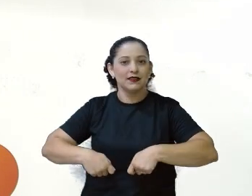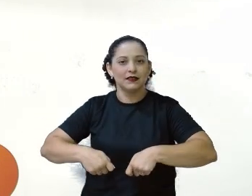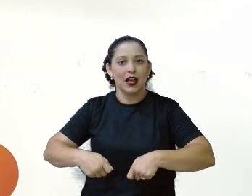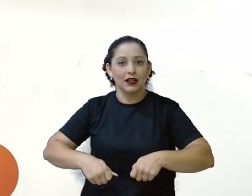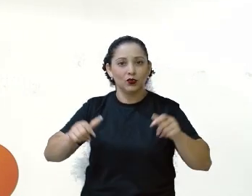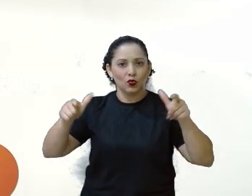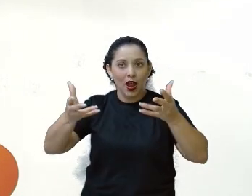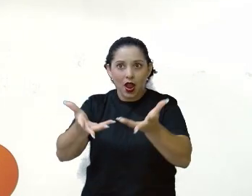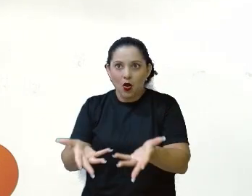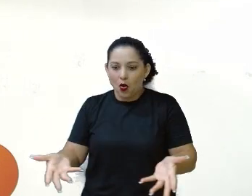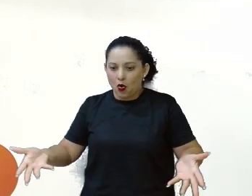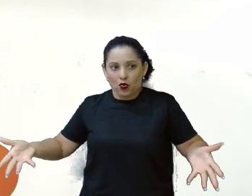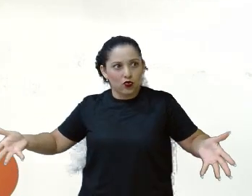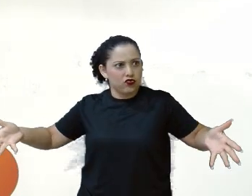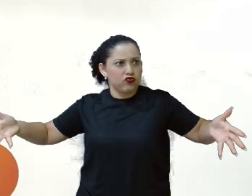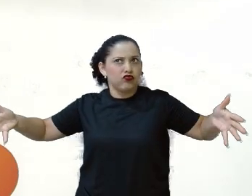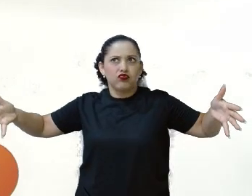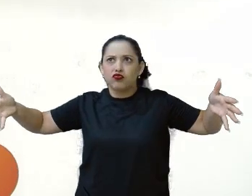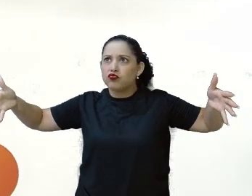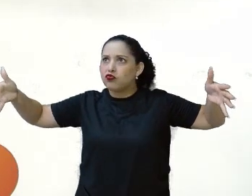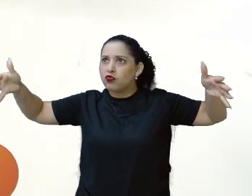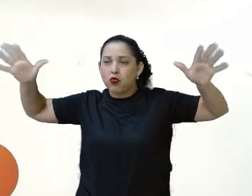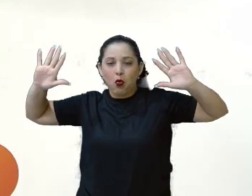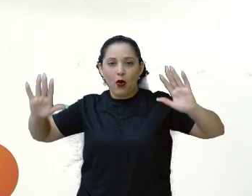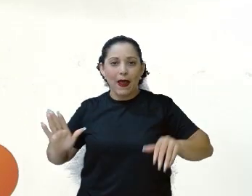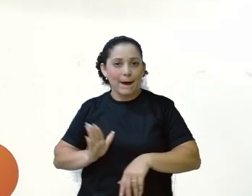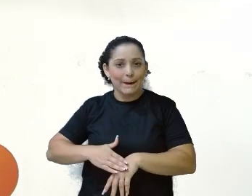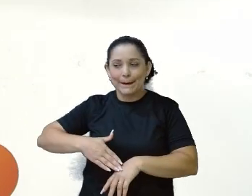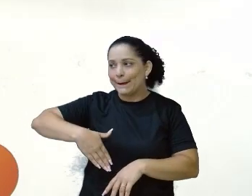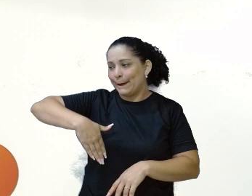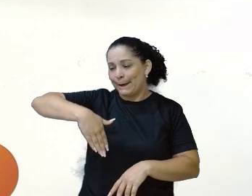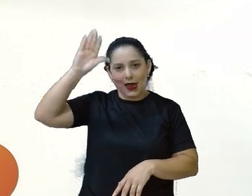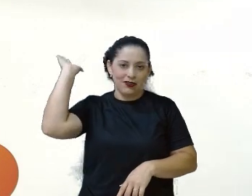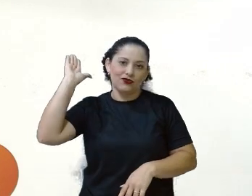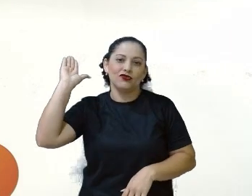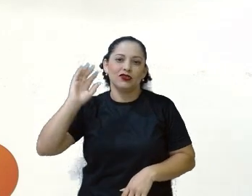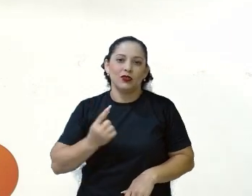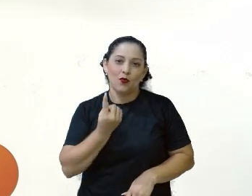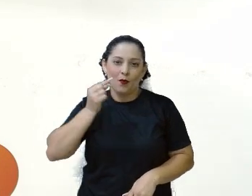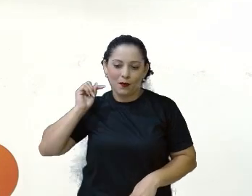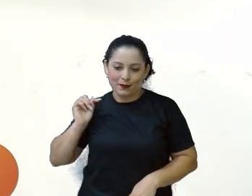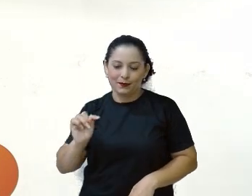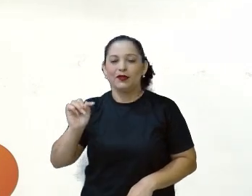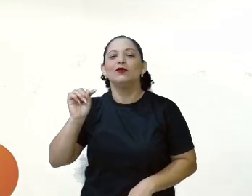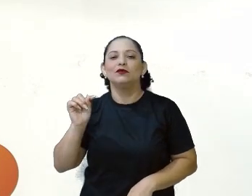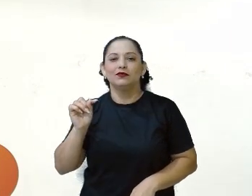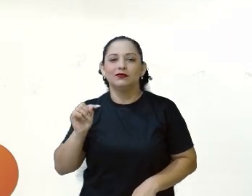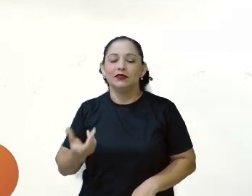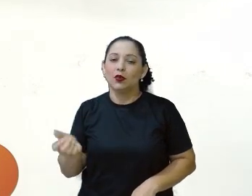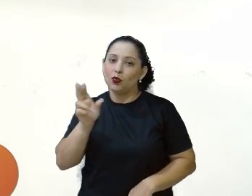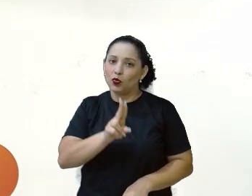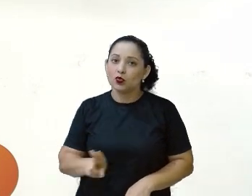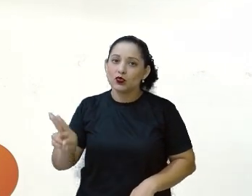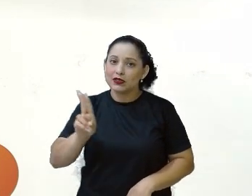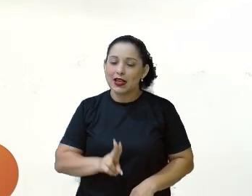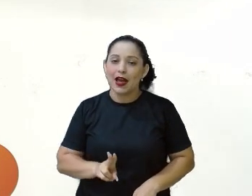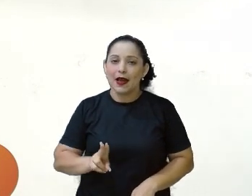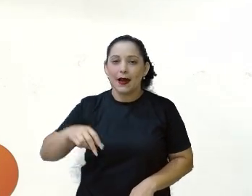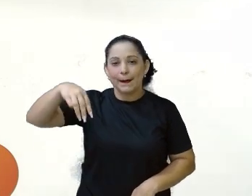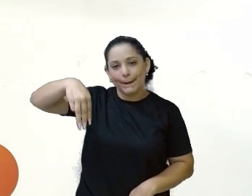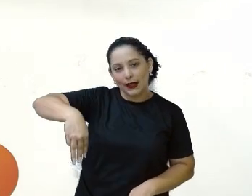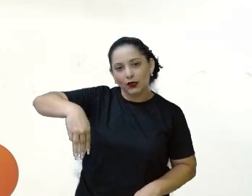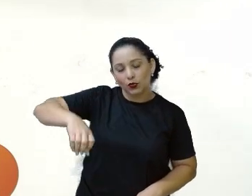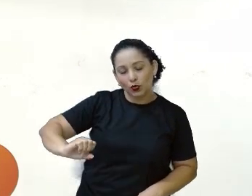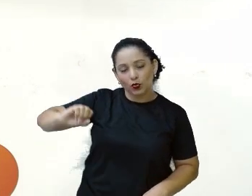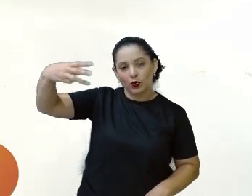recipiente é maior que 1.000. Se é maior que 1.000, eu vou utilizar o metro cúbico para